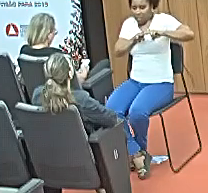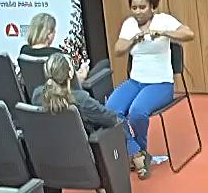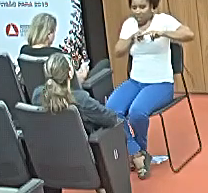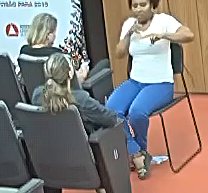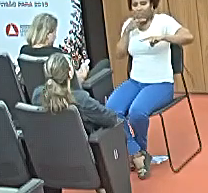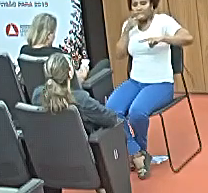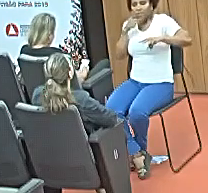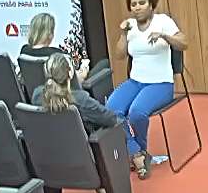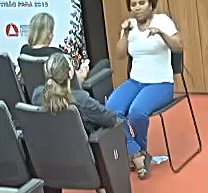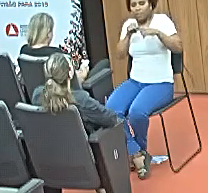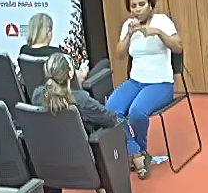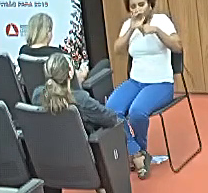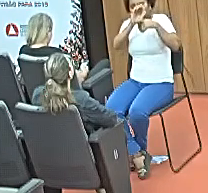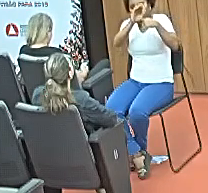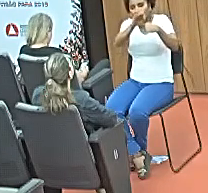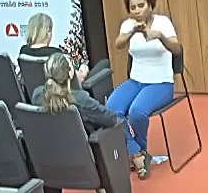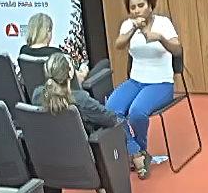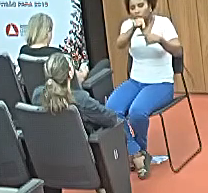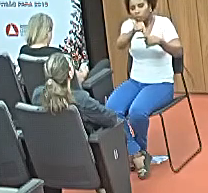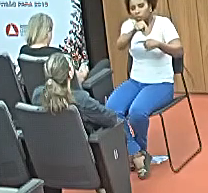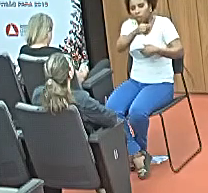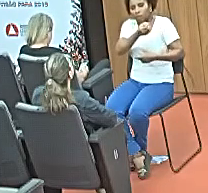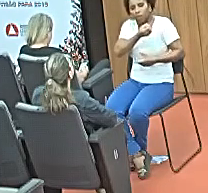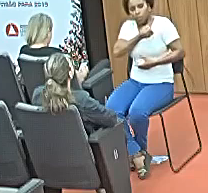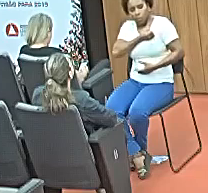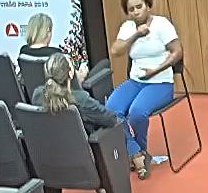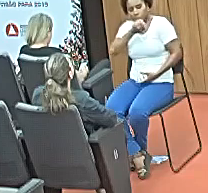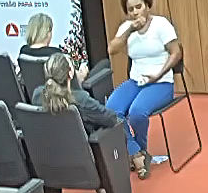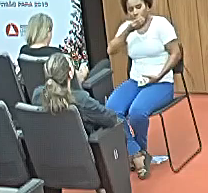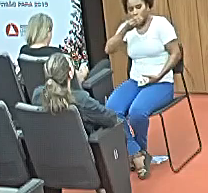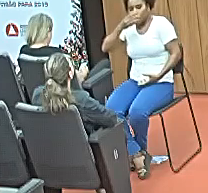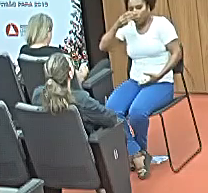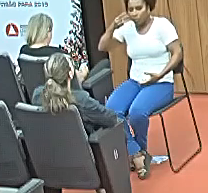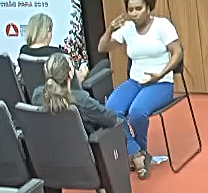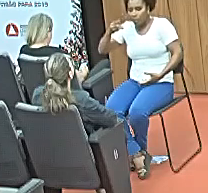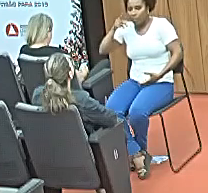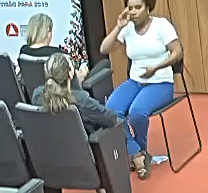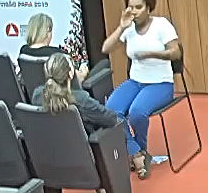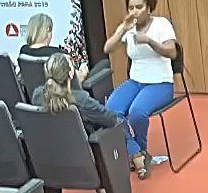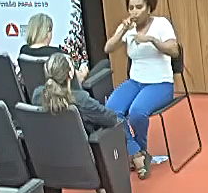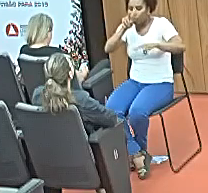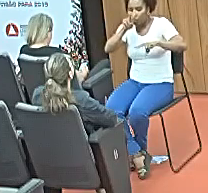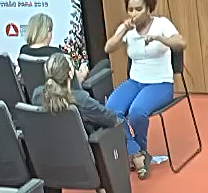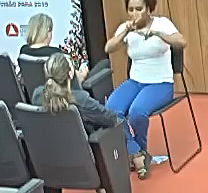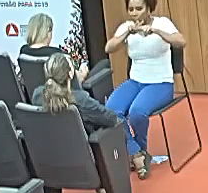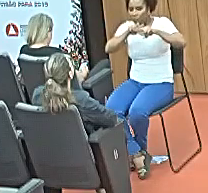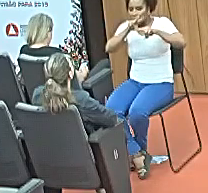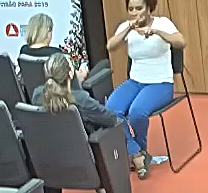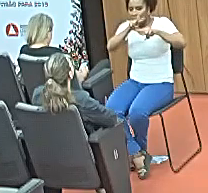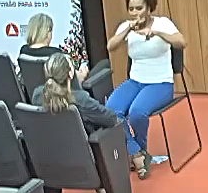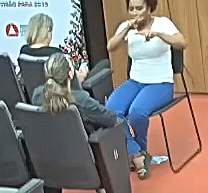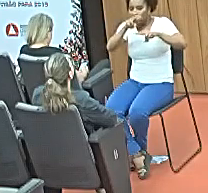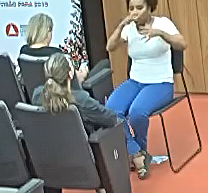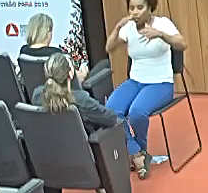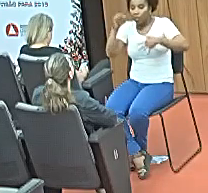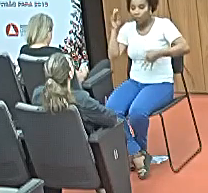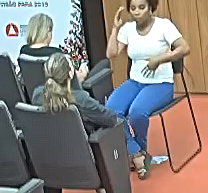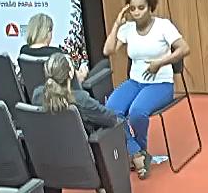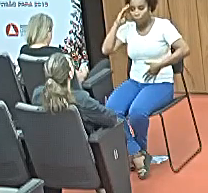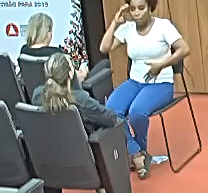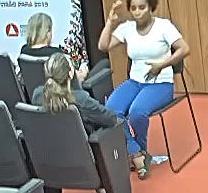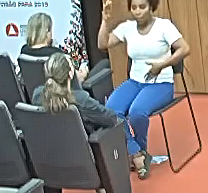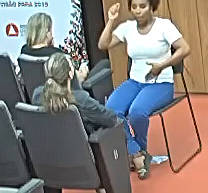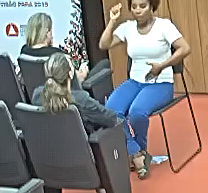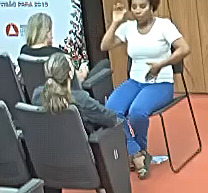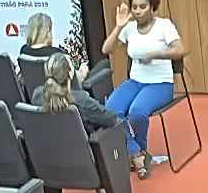40 trato 1603 unidade de saúde do sistema prisional com vistas a assegurar atendimento à saúde da